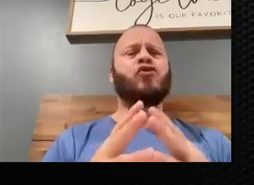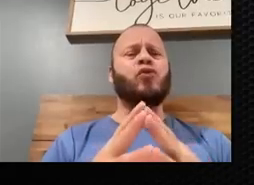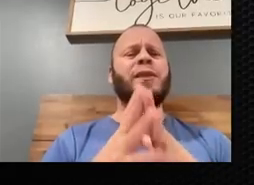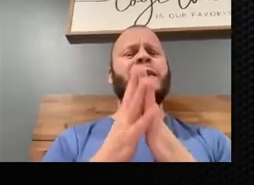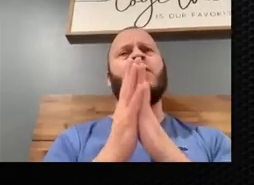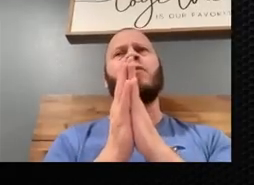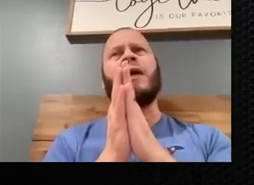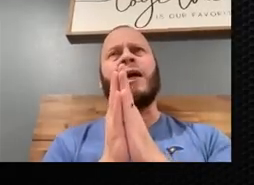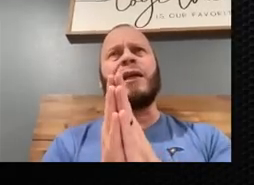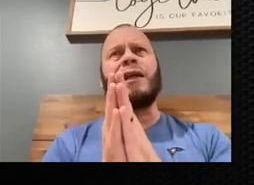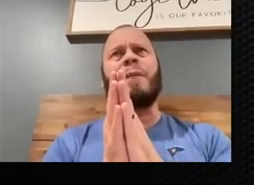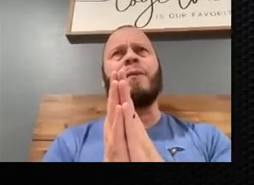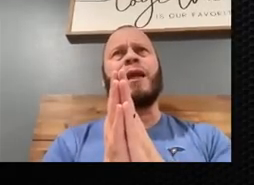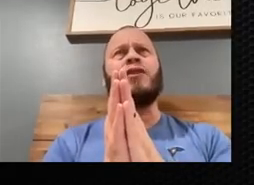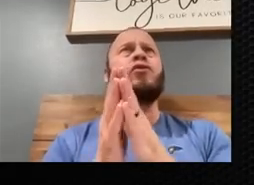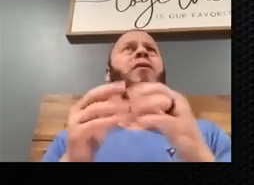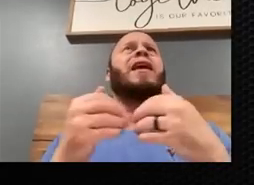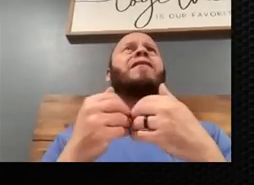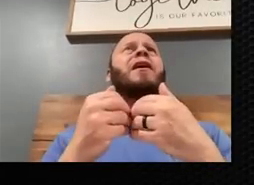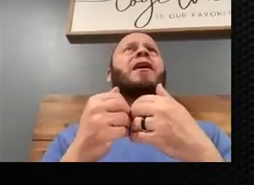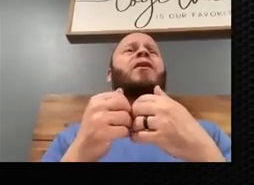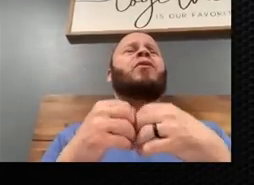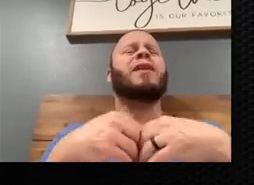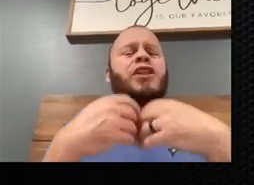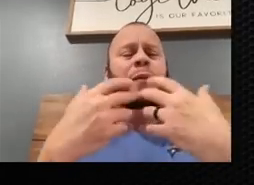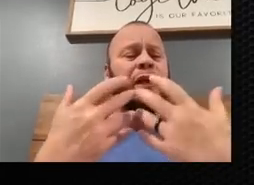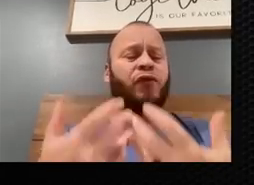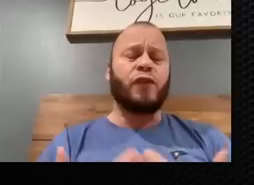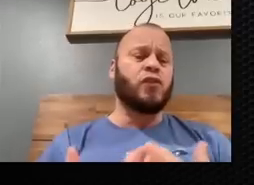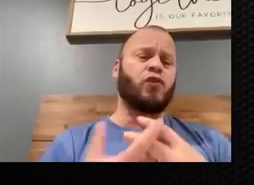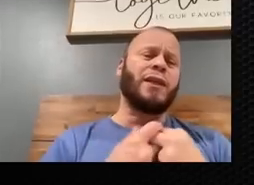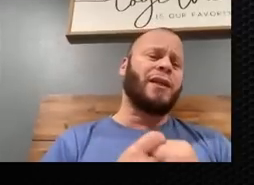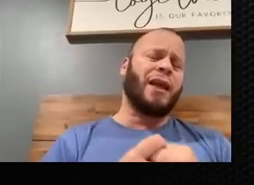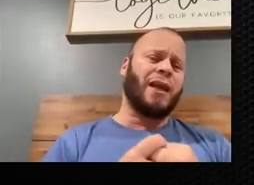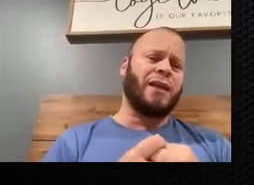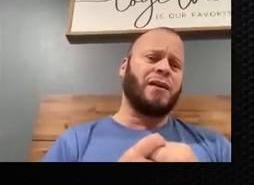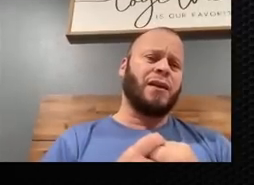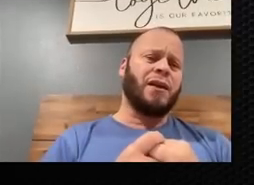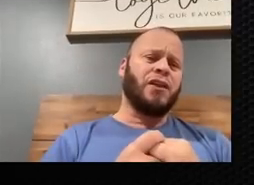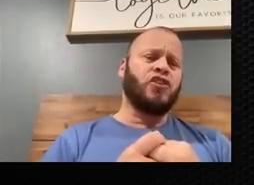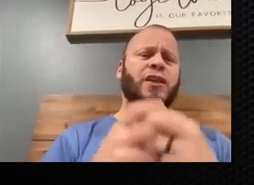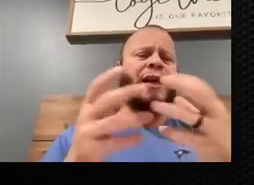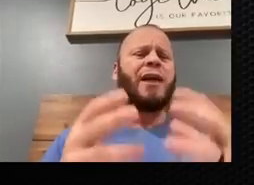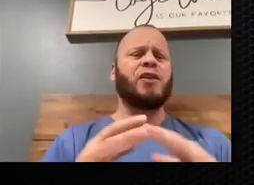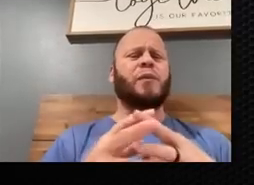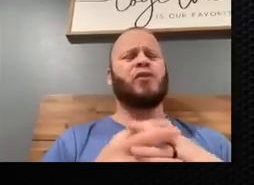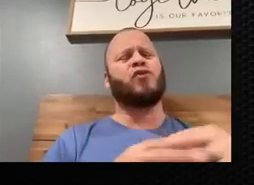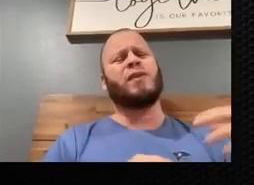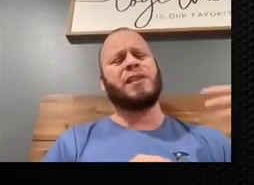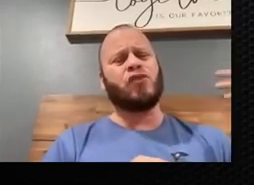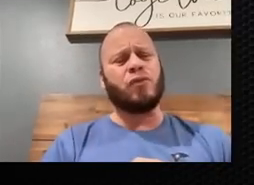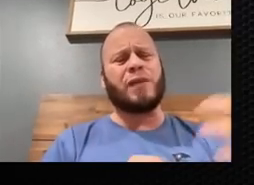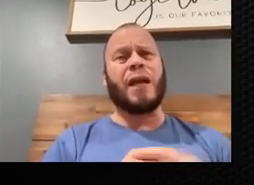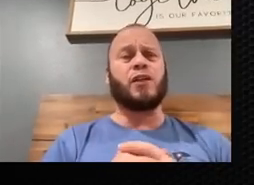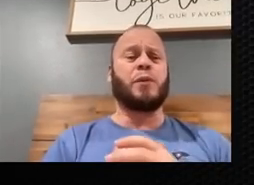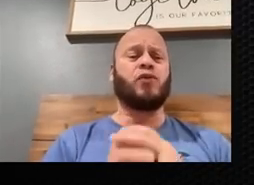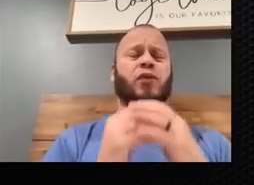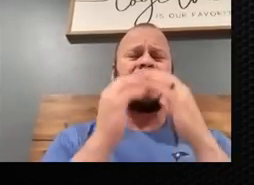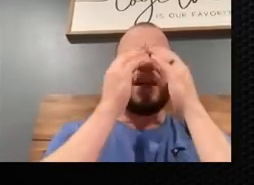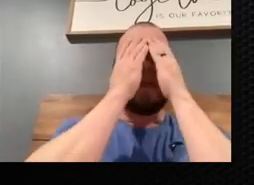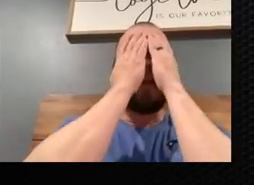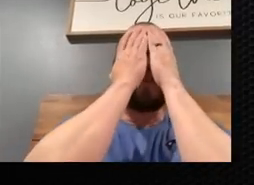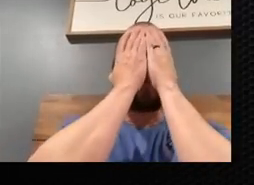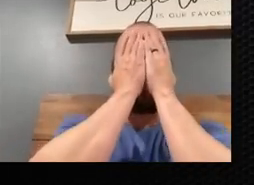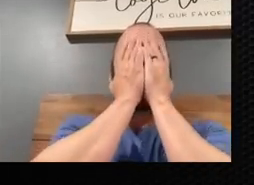isso não ganha, isso não leva, não traz benefício a ninguém. Xingar as pessoas, insultar as